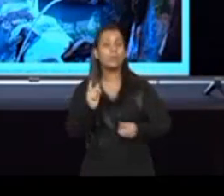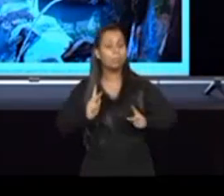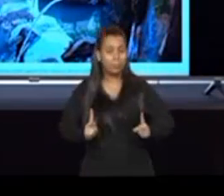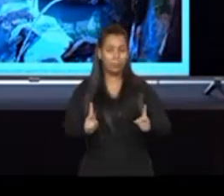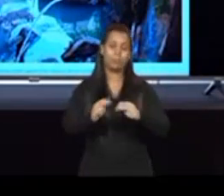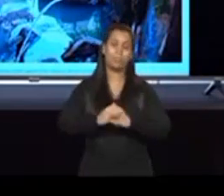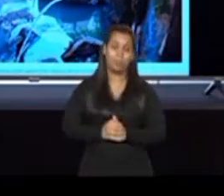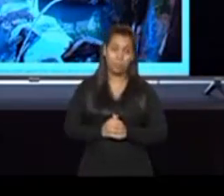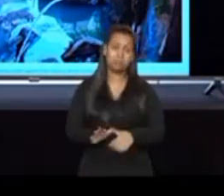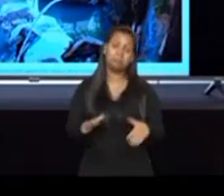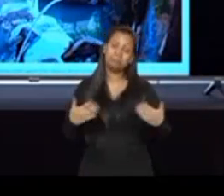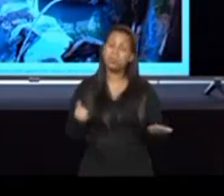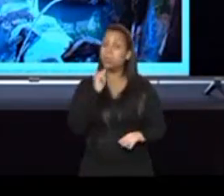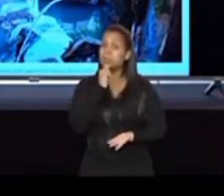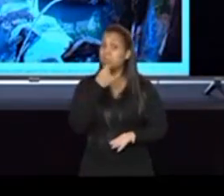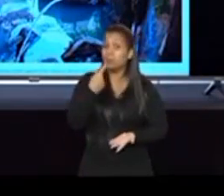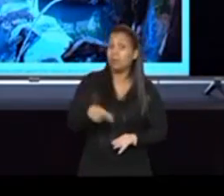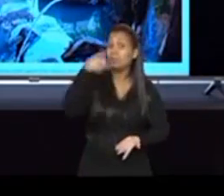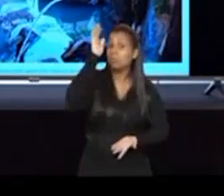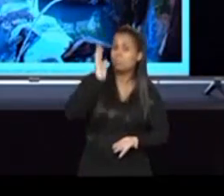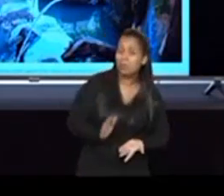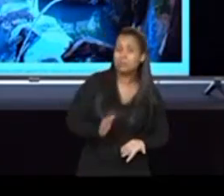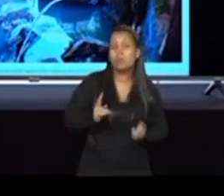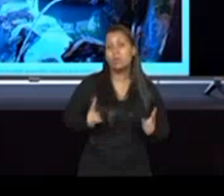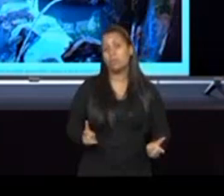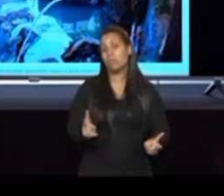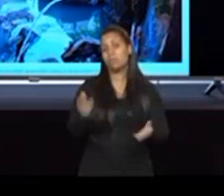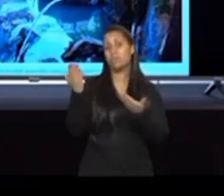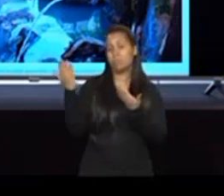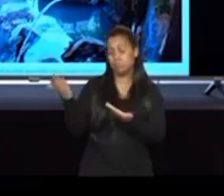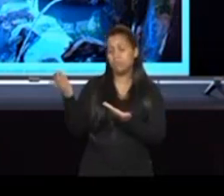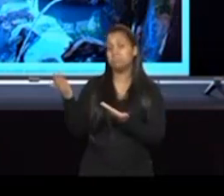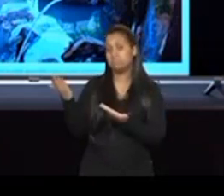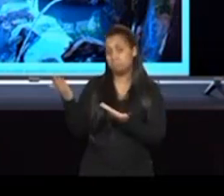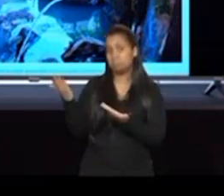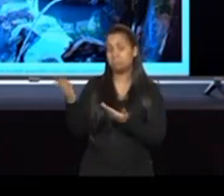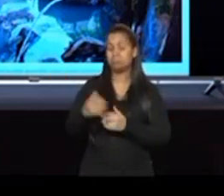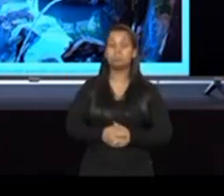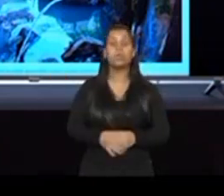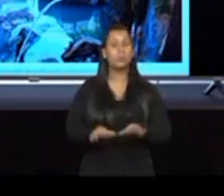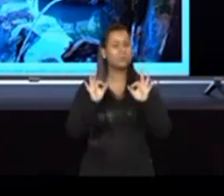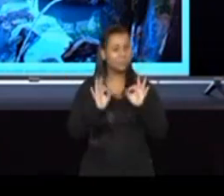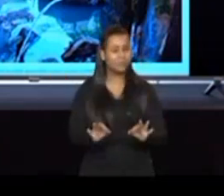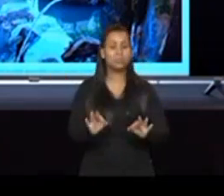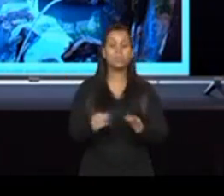que permanece em nós. Infelizmente, no Brasil, isso é uma permanência que temos ainda hoje. Eu tenho certeza que essa